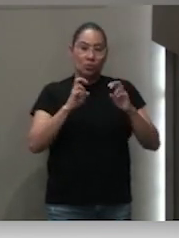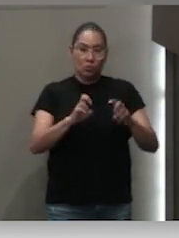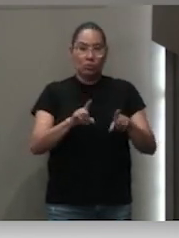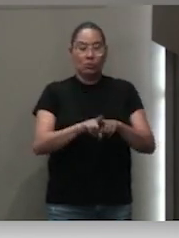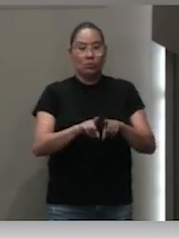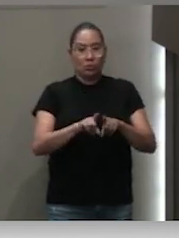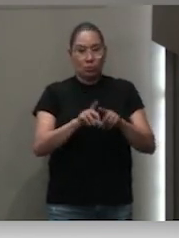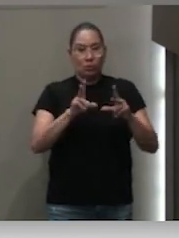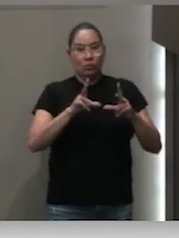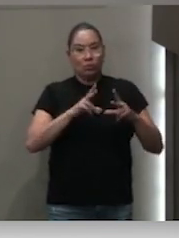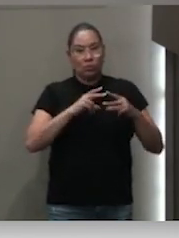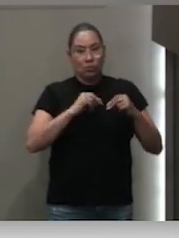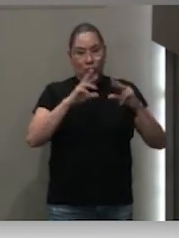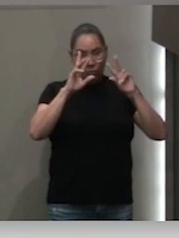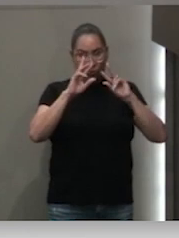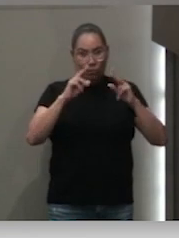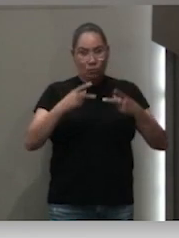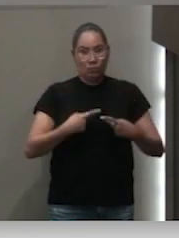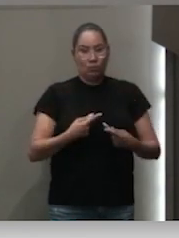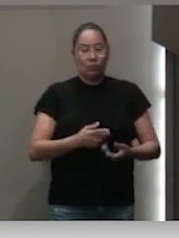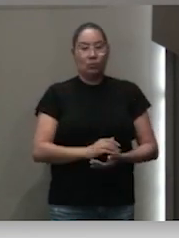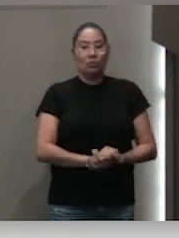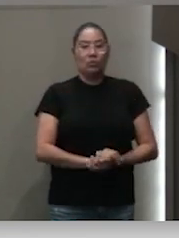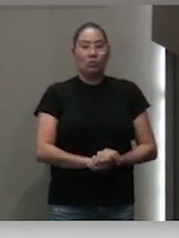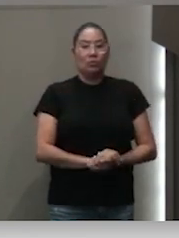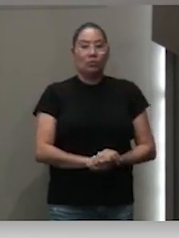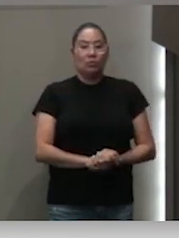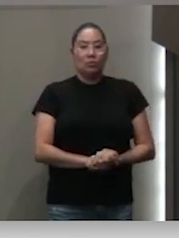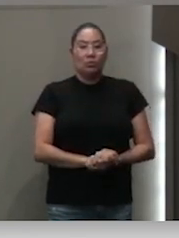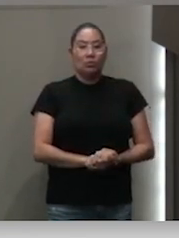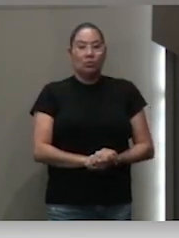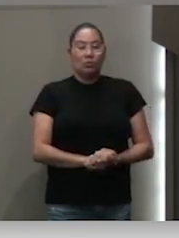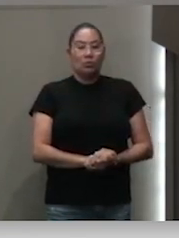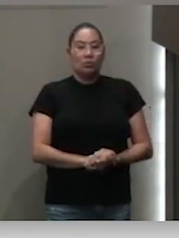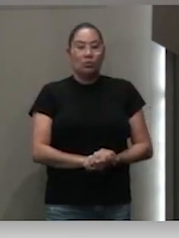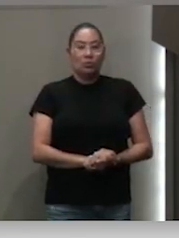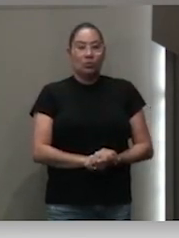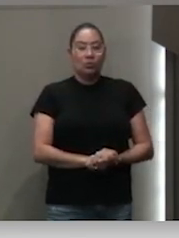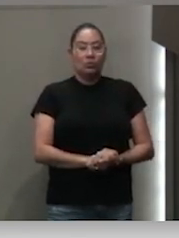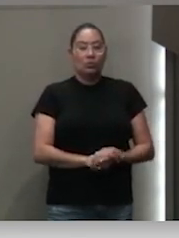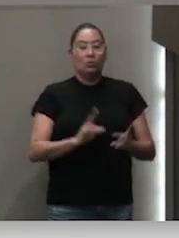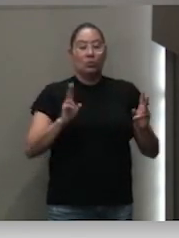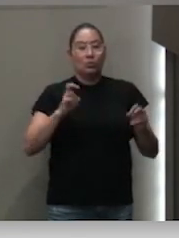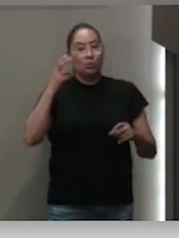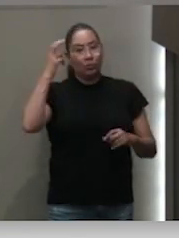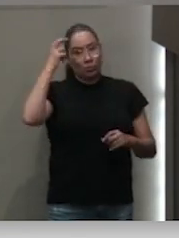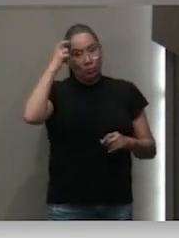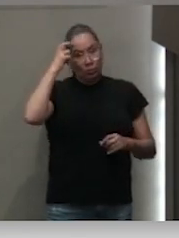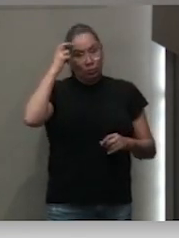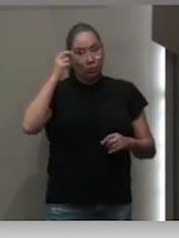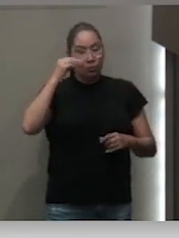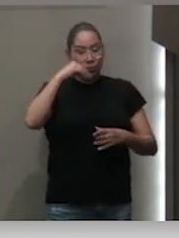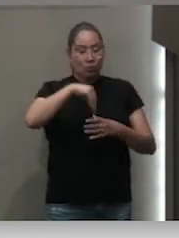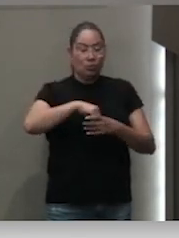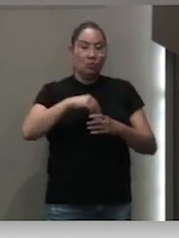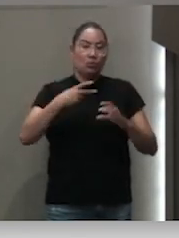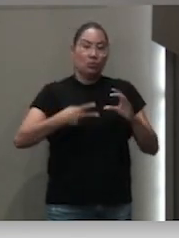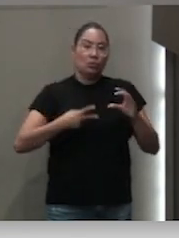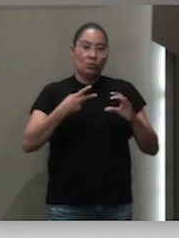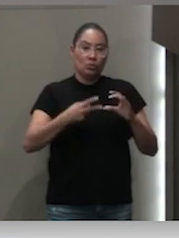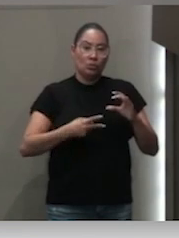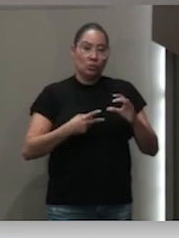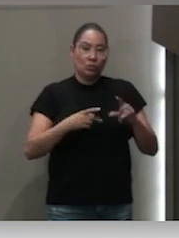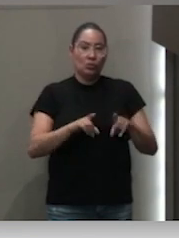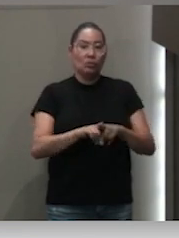merecem ser reconhecidas ainda em matéria de cultura e aqui dentro da câmara